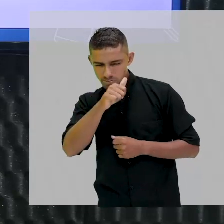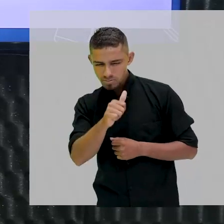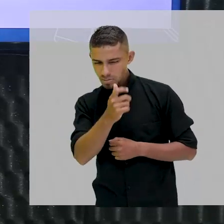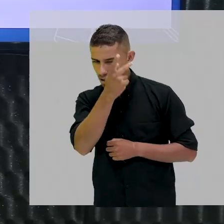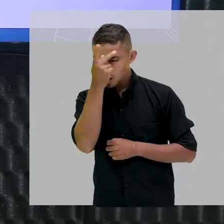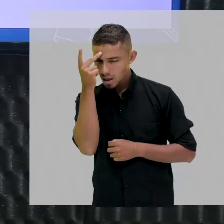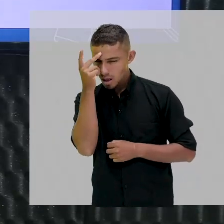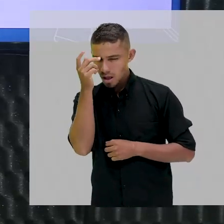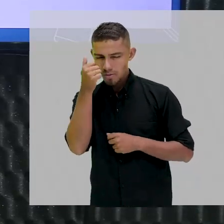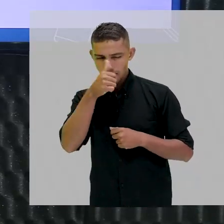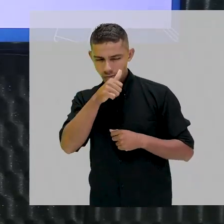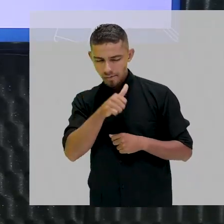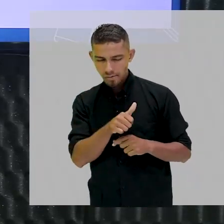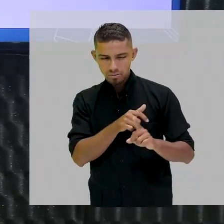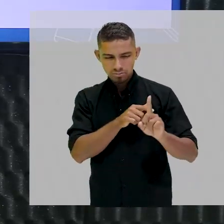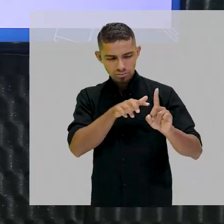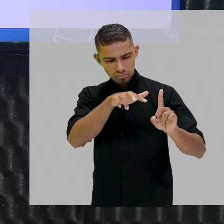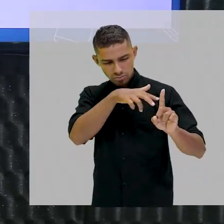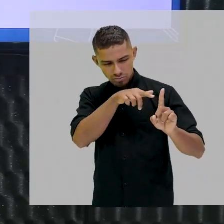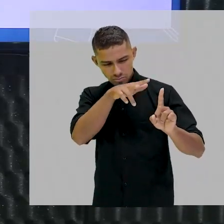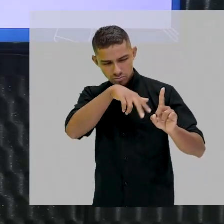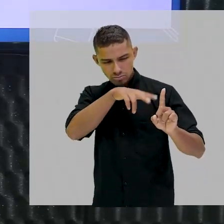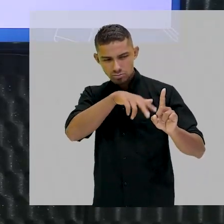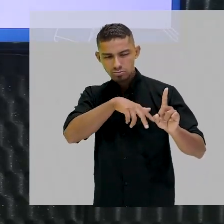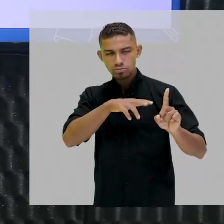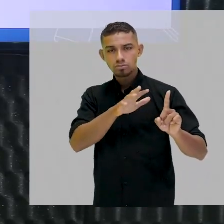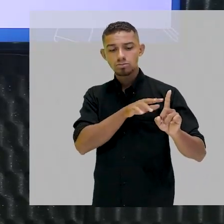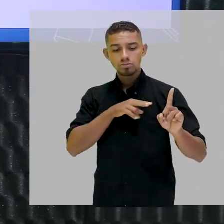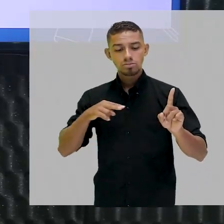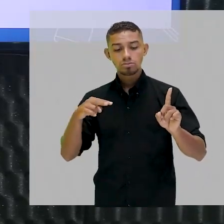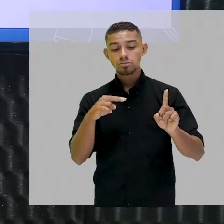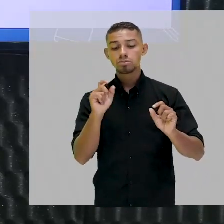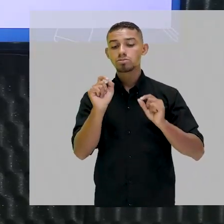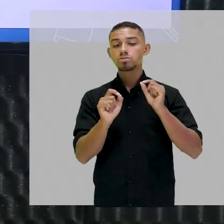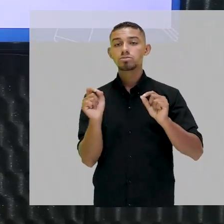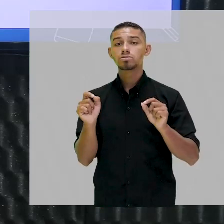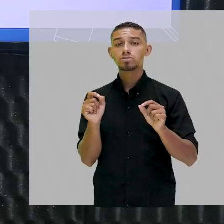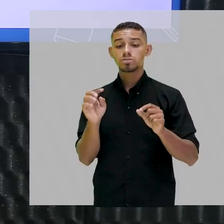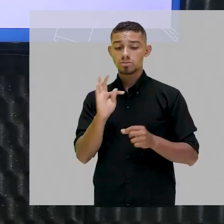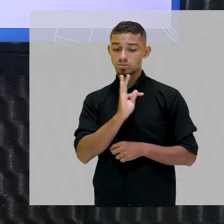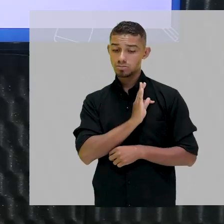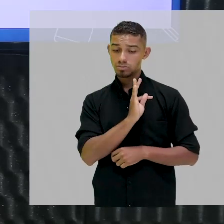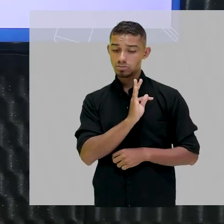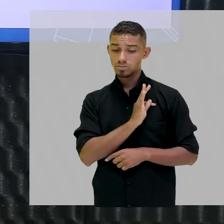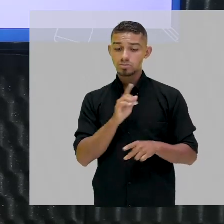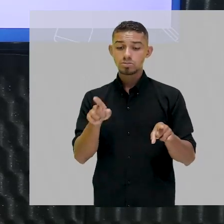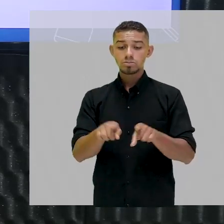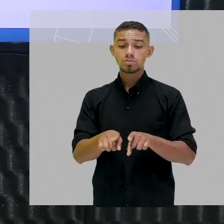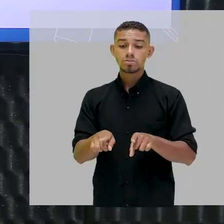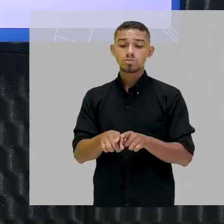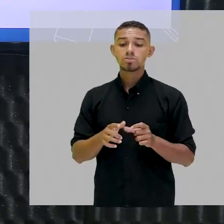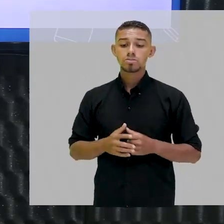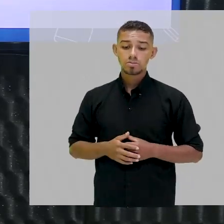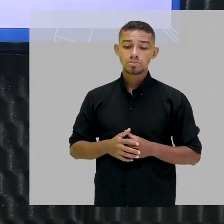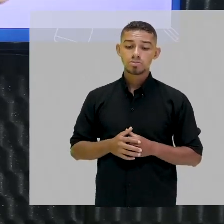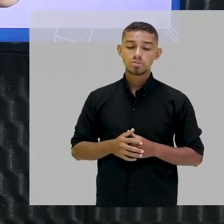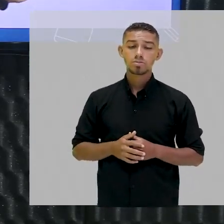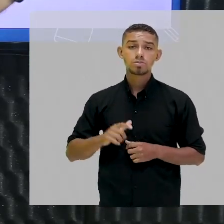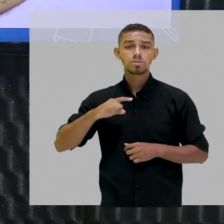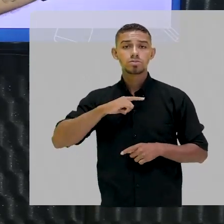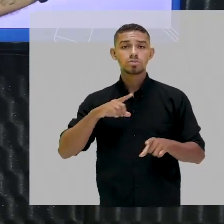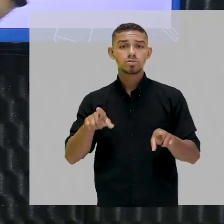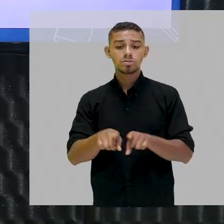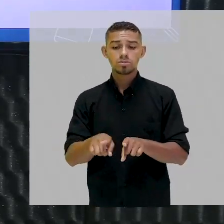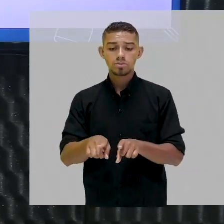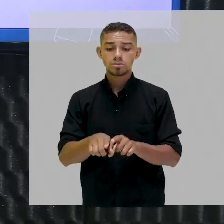o breakdance, ele é dança, ele é esporte, sendo um esporte técnico combinatório, porque leva em consideração o